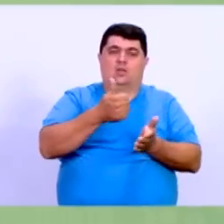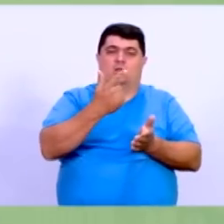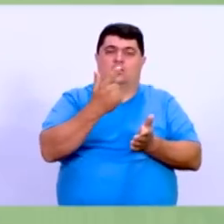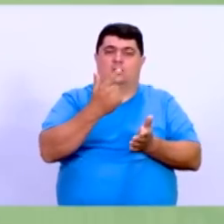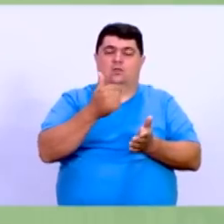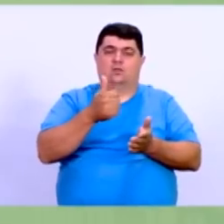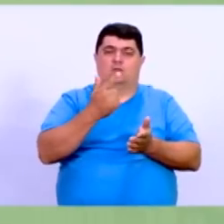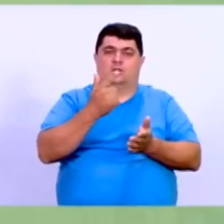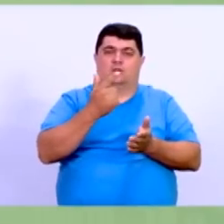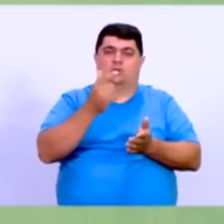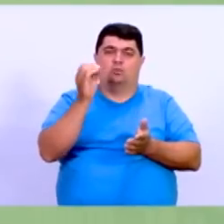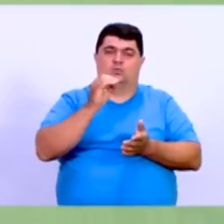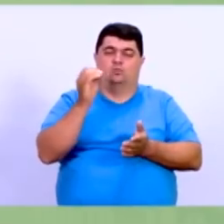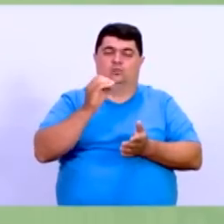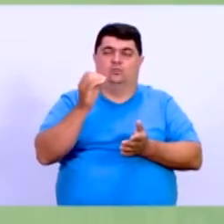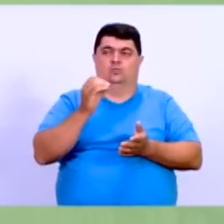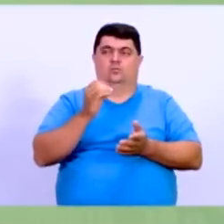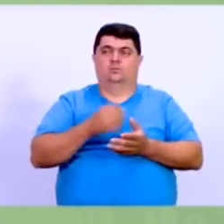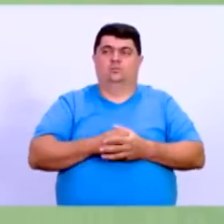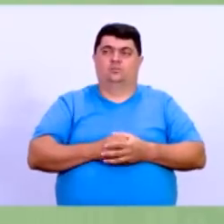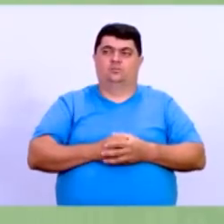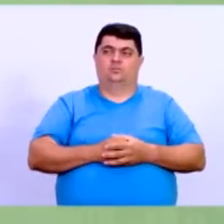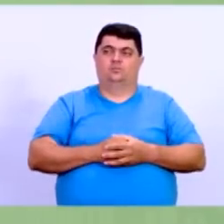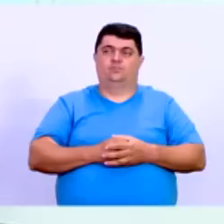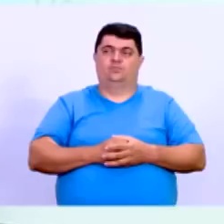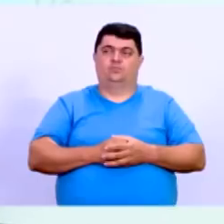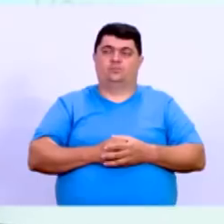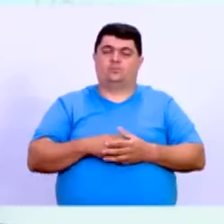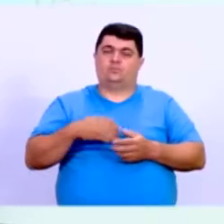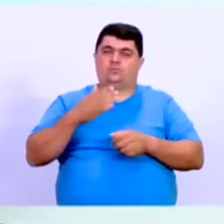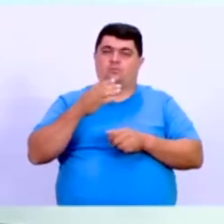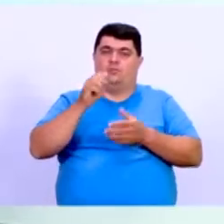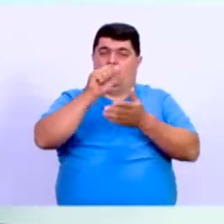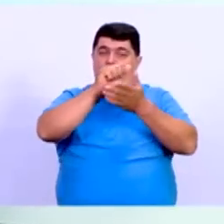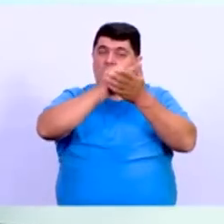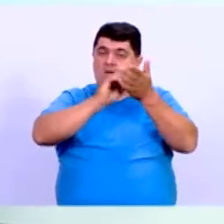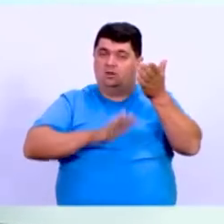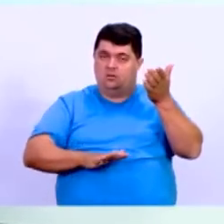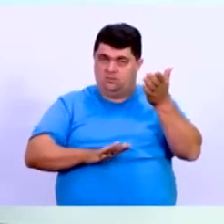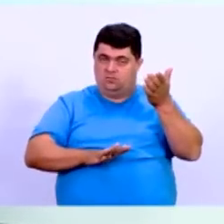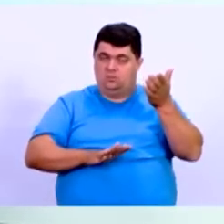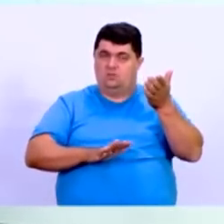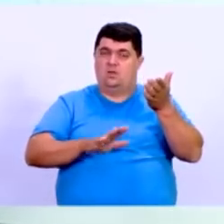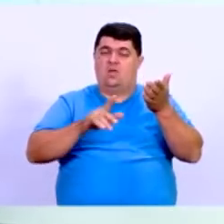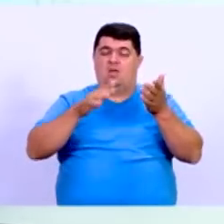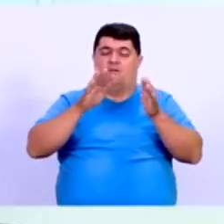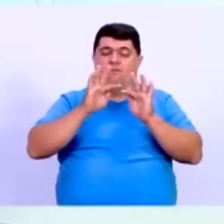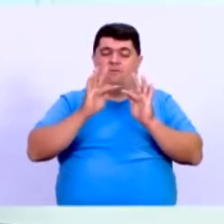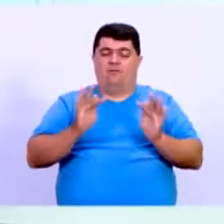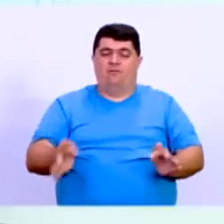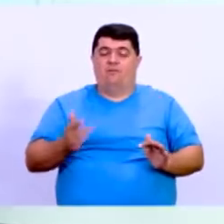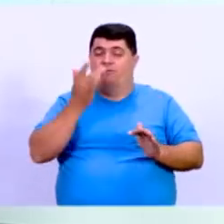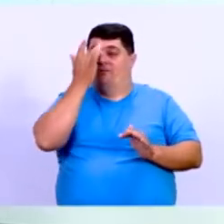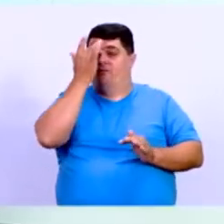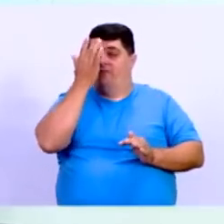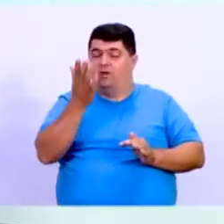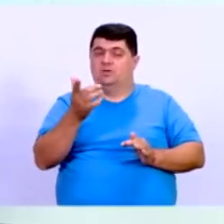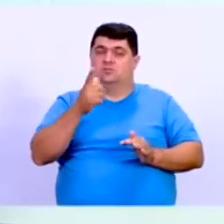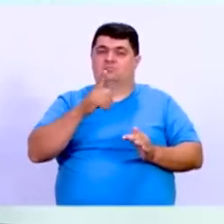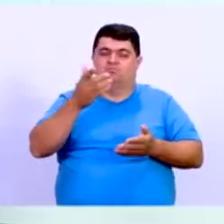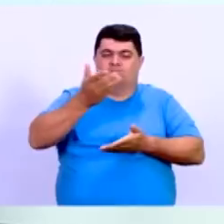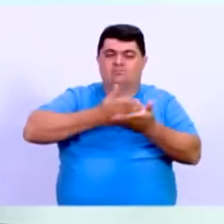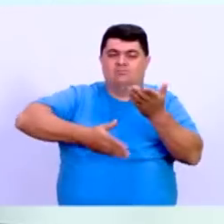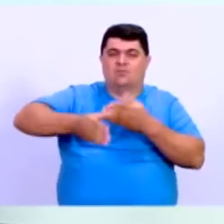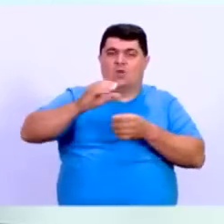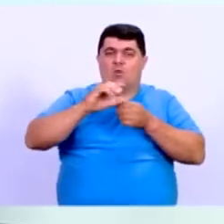máximo nessa outra data, tá? Essa atividade, pessoal, é uma atividade tranquila, tá? E ela está relacionada com o conteúdo que nós